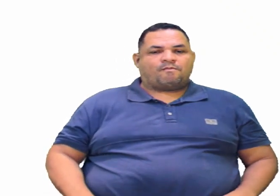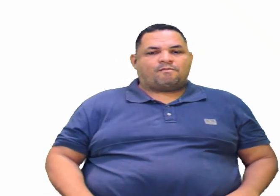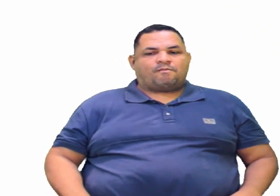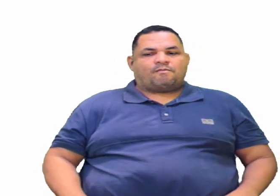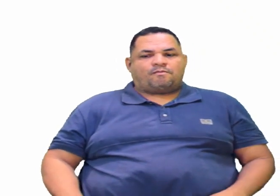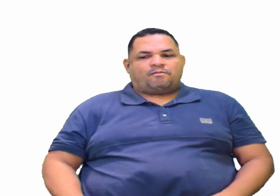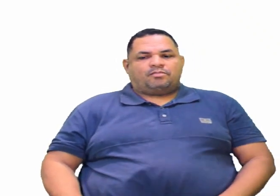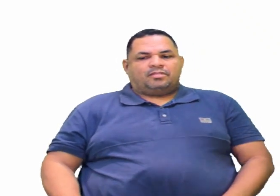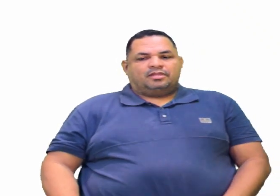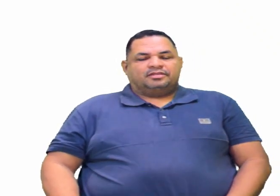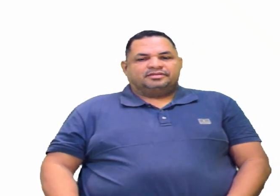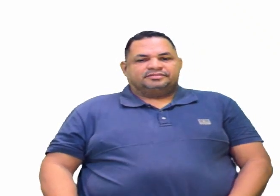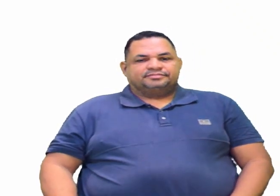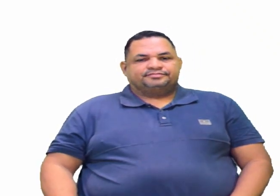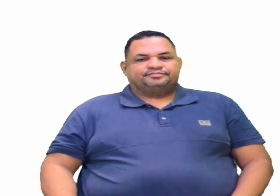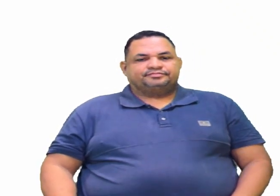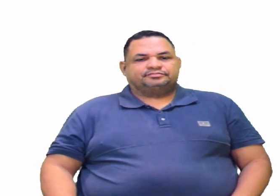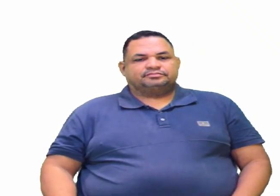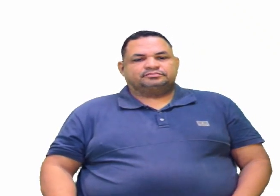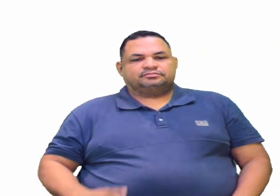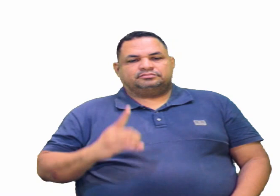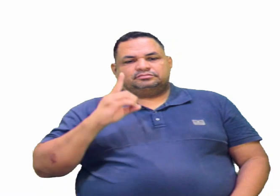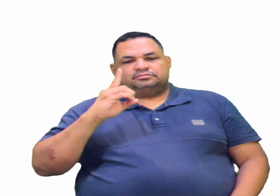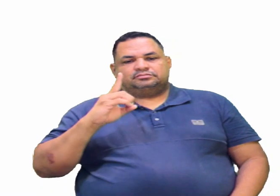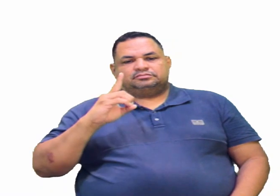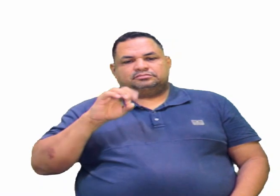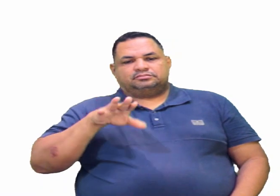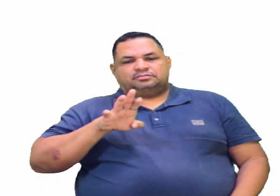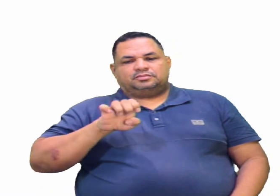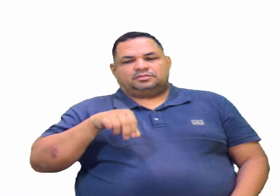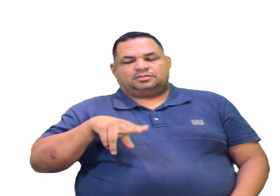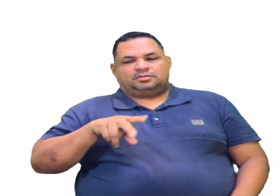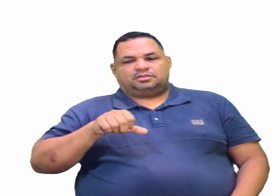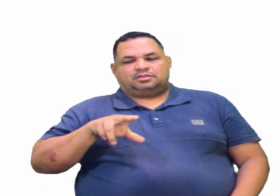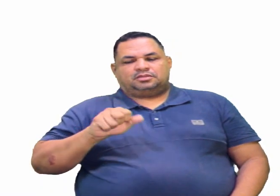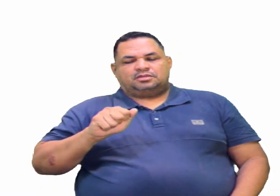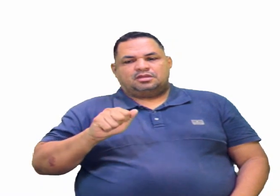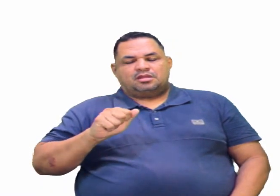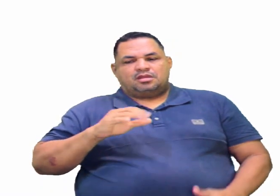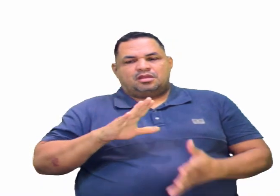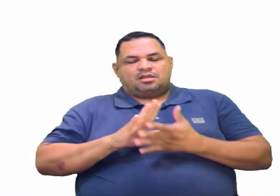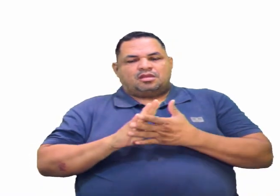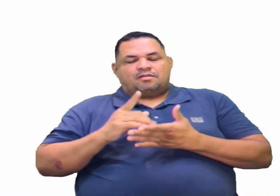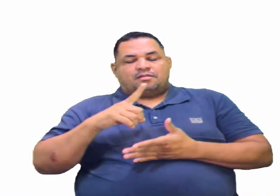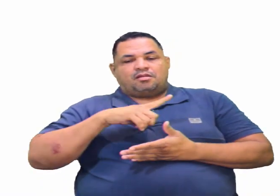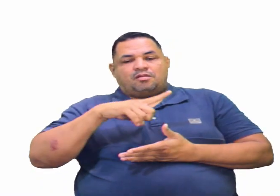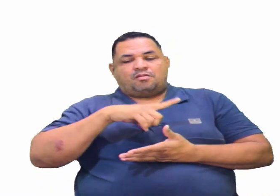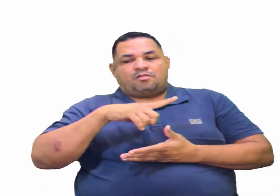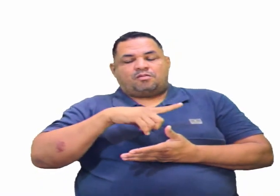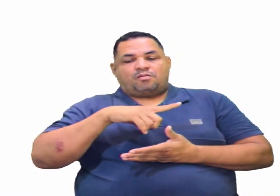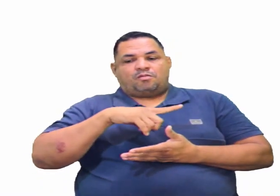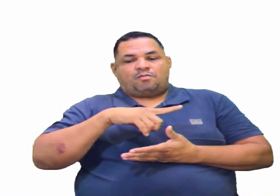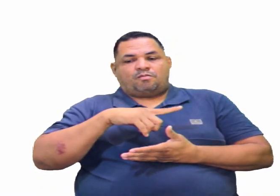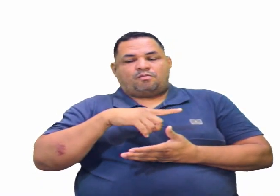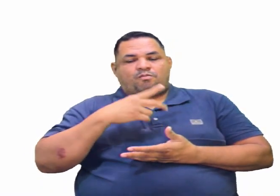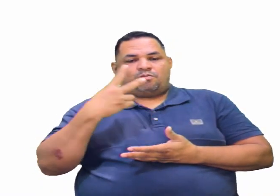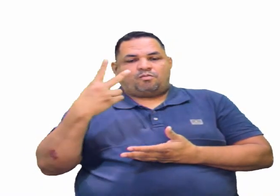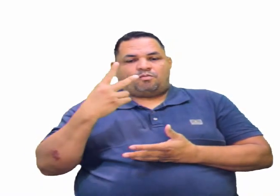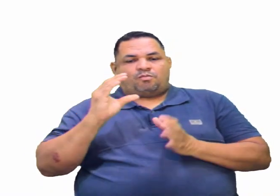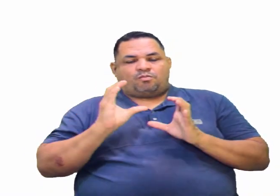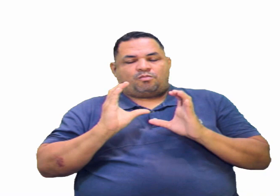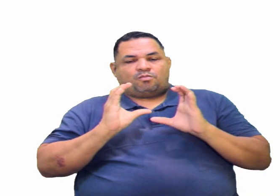NH2. A dietilamina, que é uma amina aqui que a gente tem